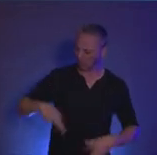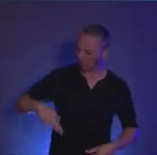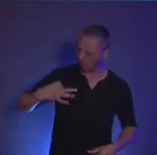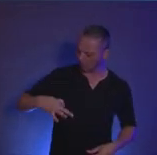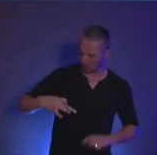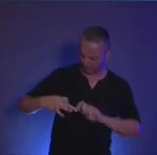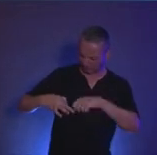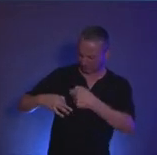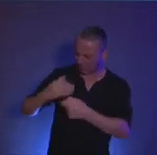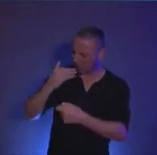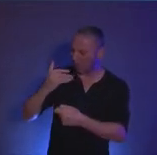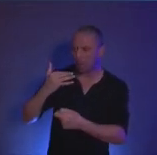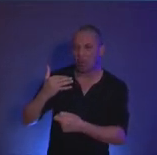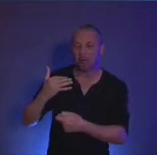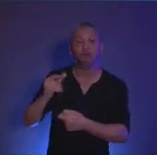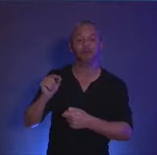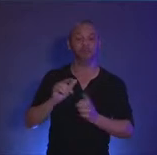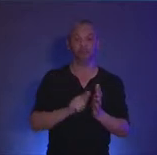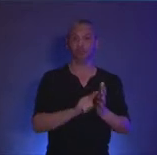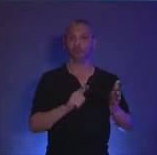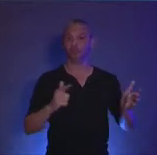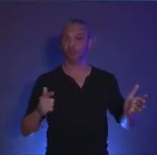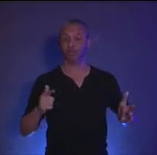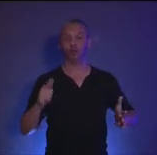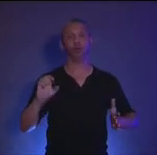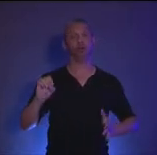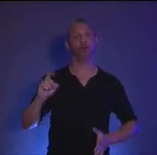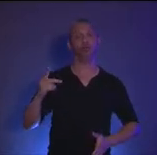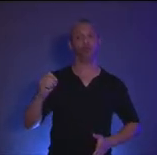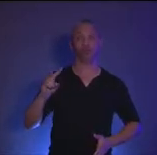Thaís Lavor, do jornal O Povo.